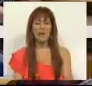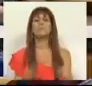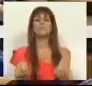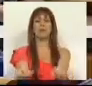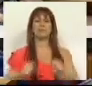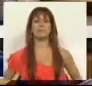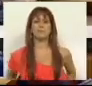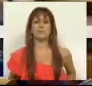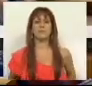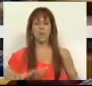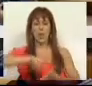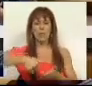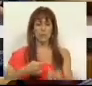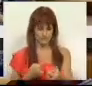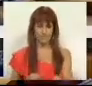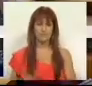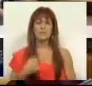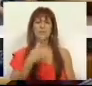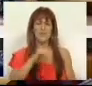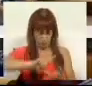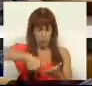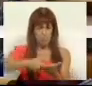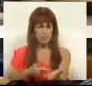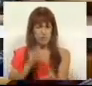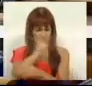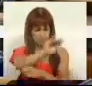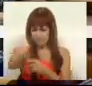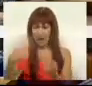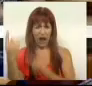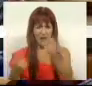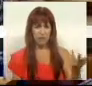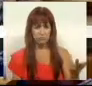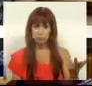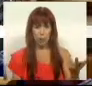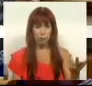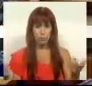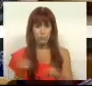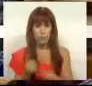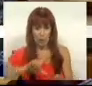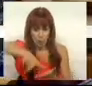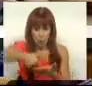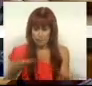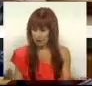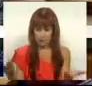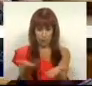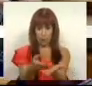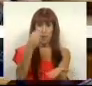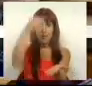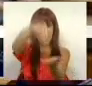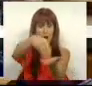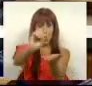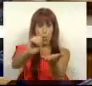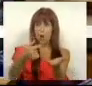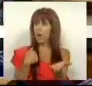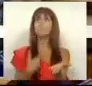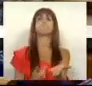da mesa. Agora, o que eu pergunto é: o prato alimenta alguém? Não, porque se o prato não contiver alimentos,